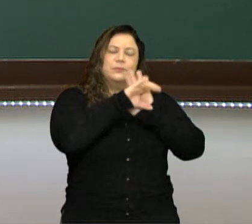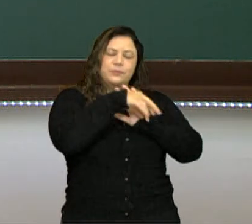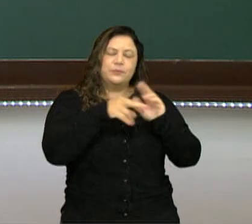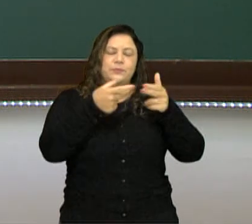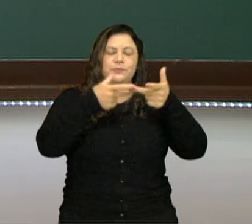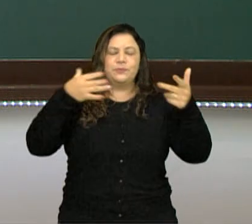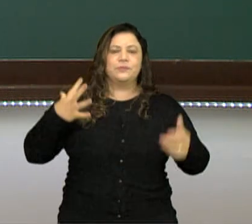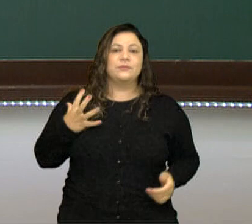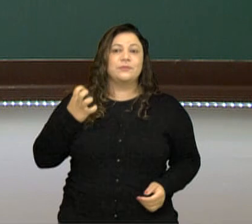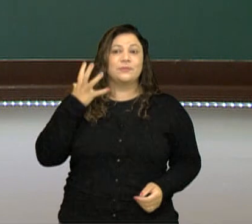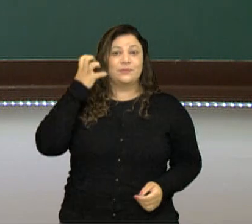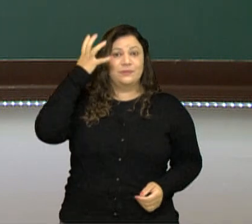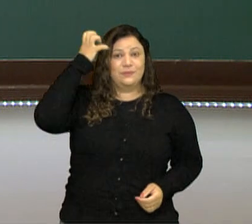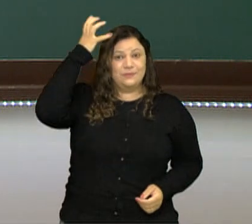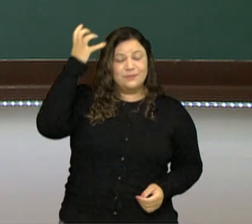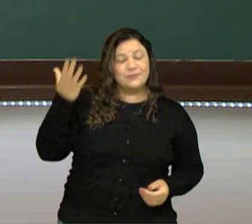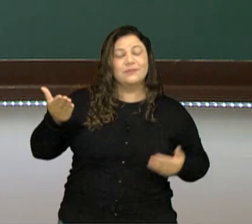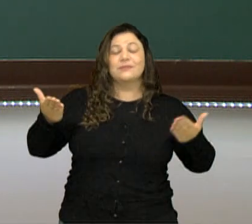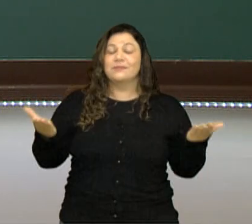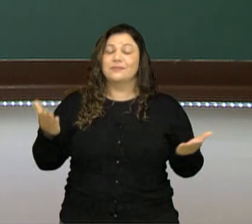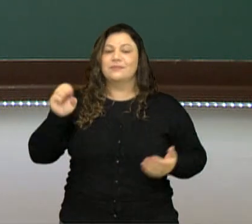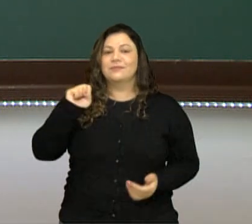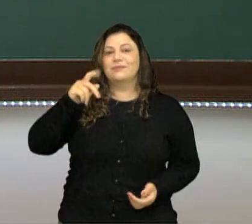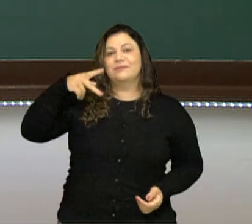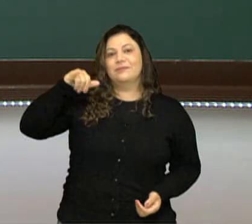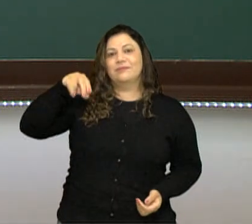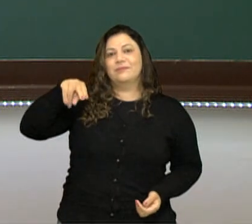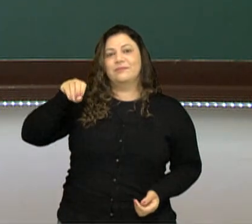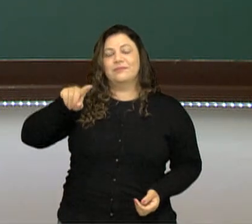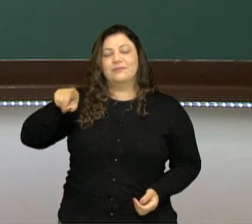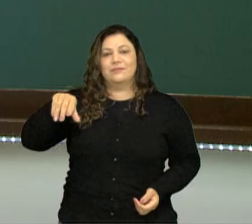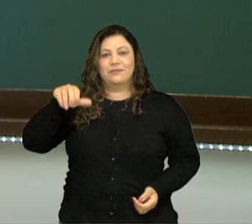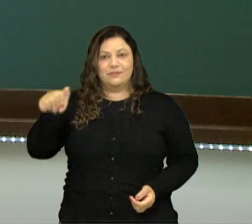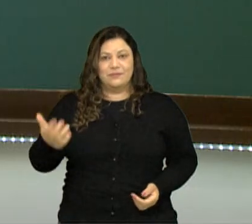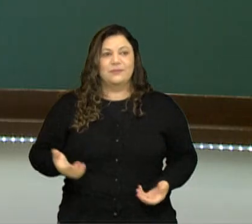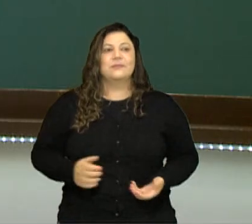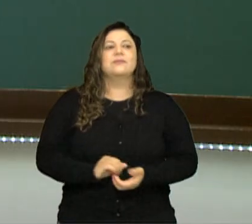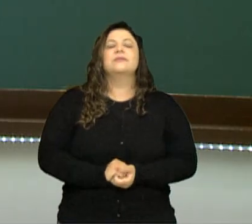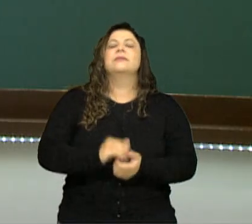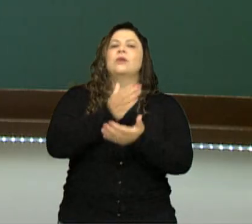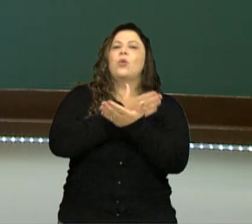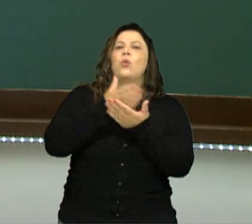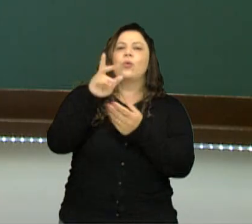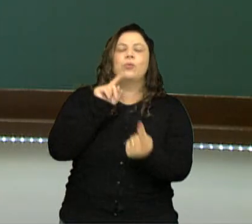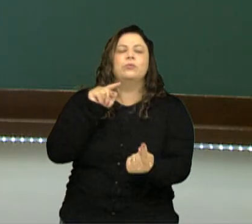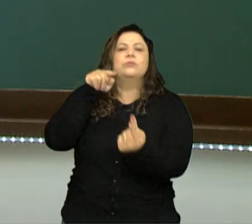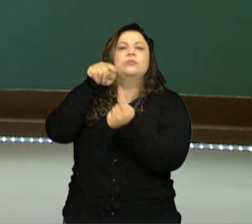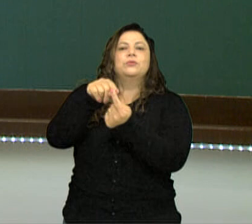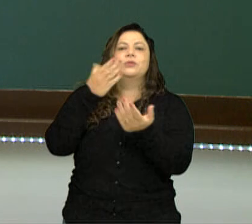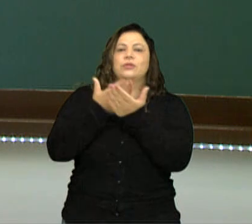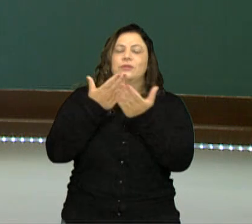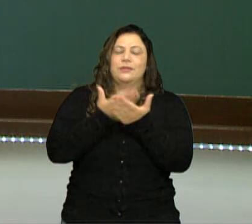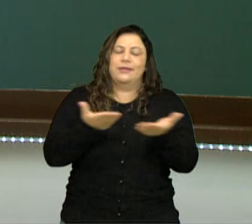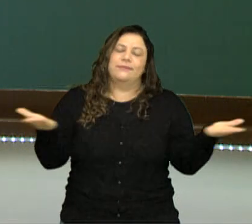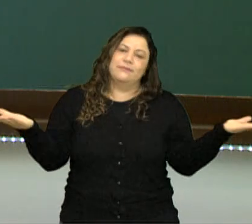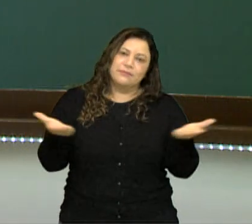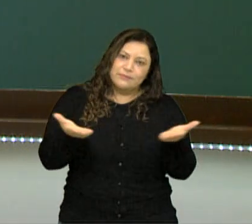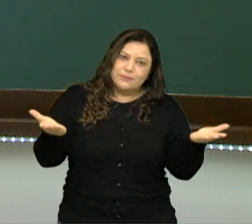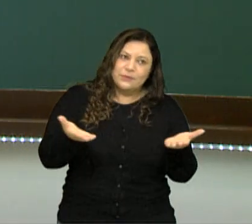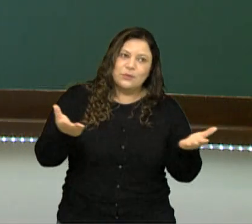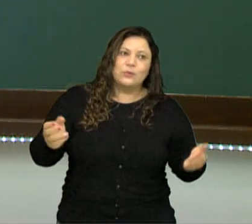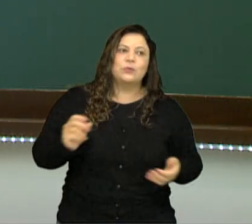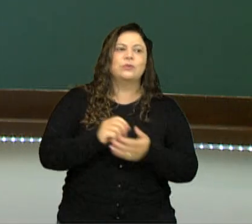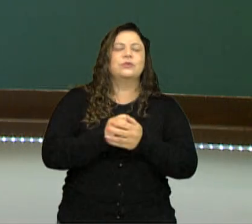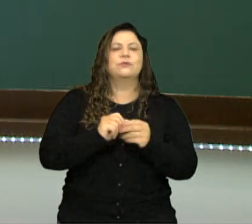Spinoza a respeito da liberdade? Vamos lá? Começando aqui então com os objetivos da aula de hoje. Na aula de hoje